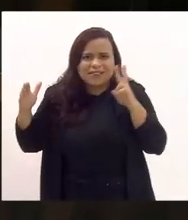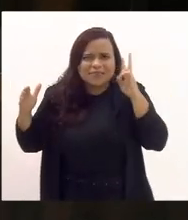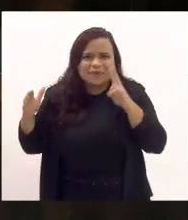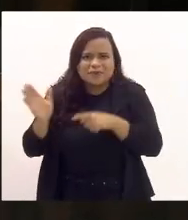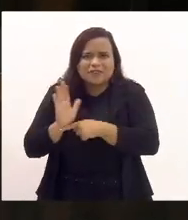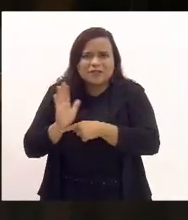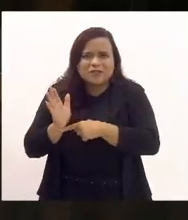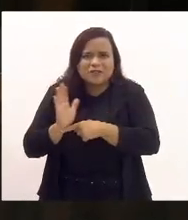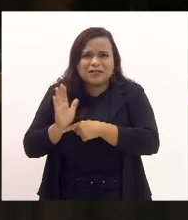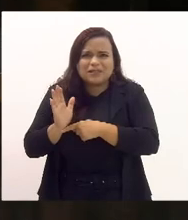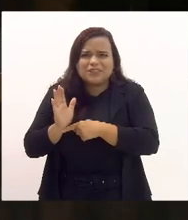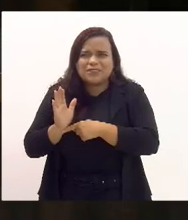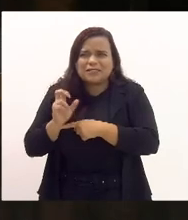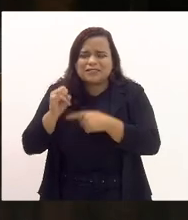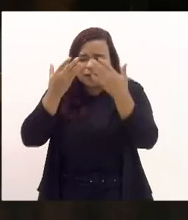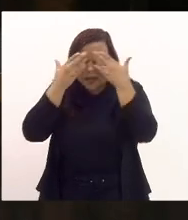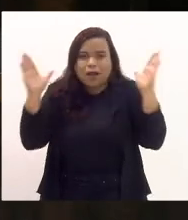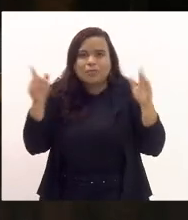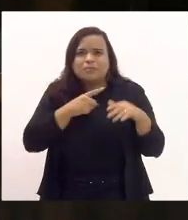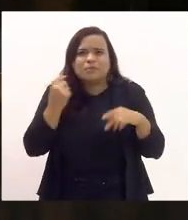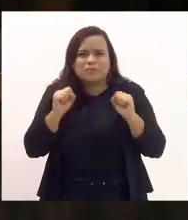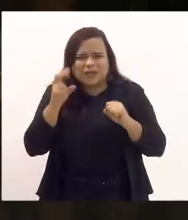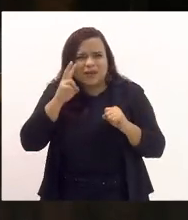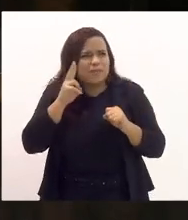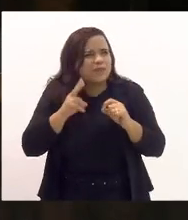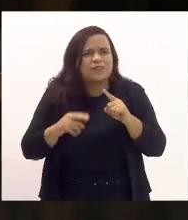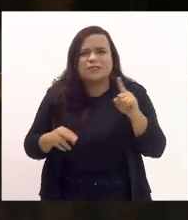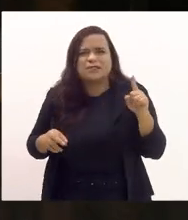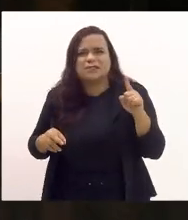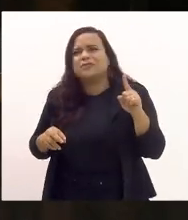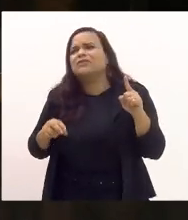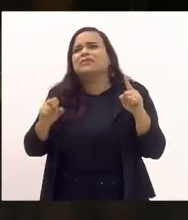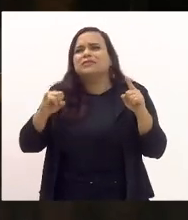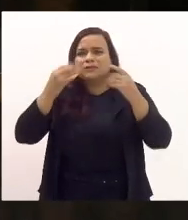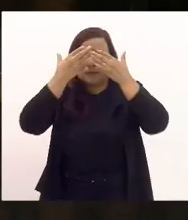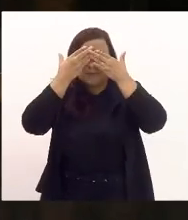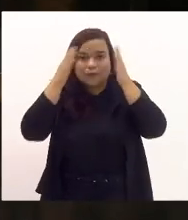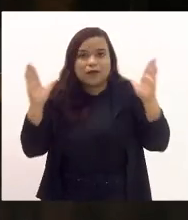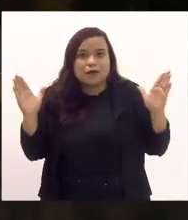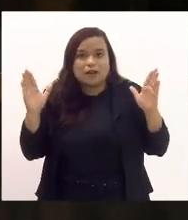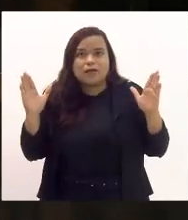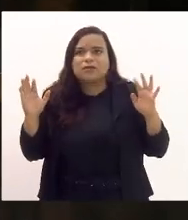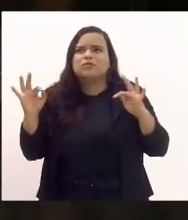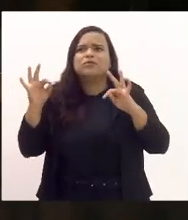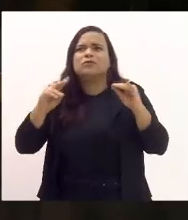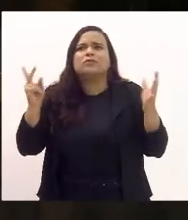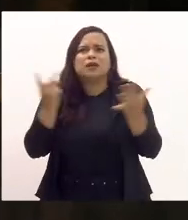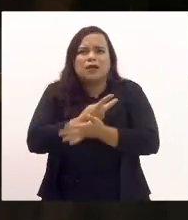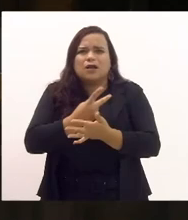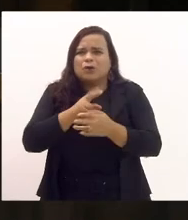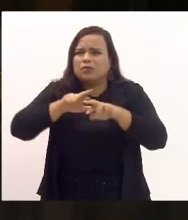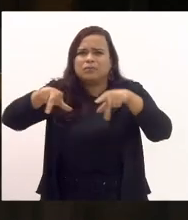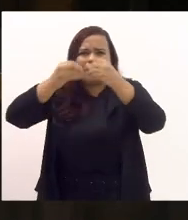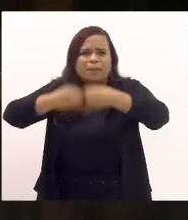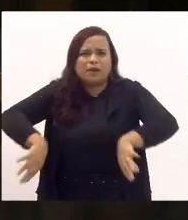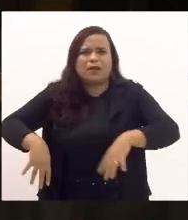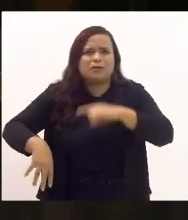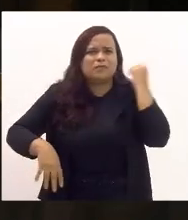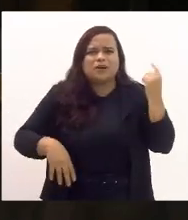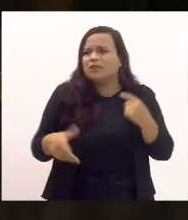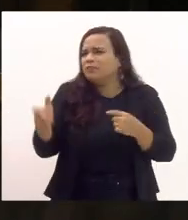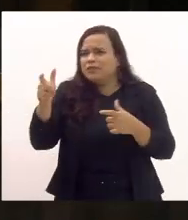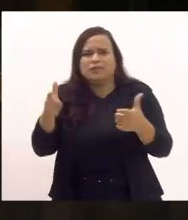o nome do filho vai ser em si a deve ter visto também que quando eu tirava a venda dos olhos de todo mundo aconteceu uma tragédia um